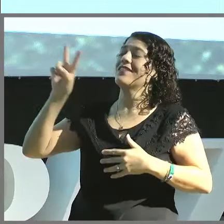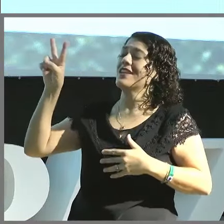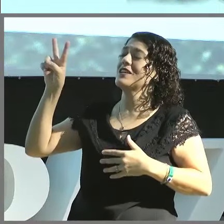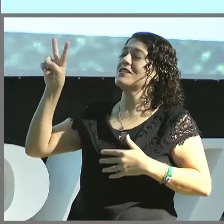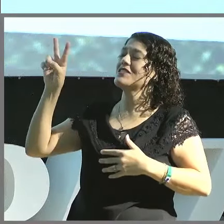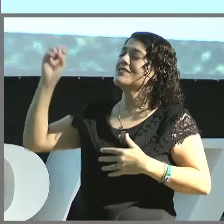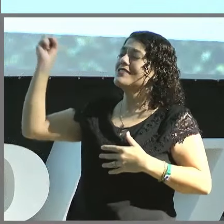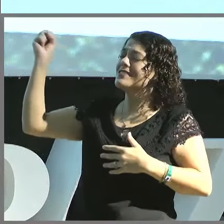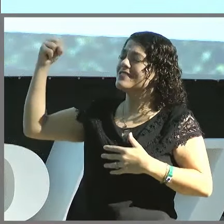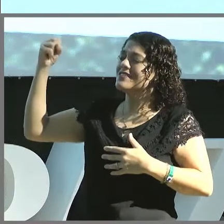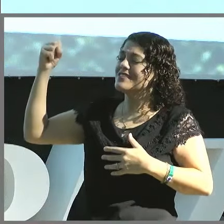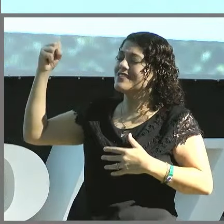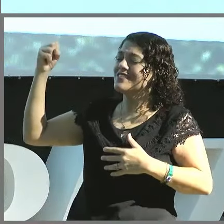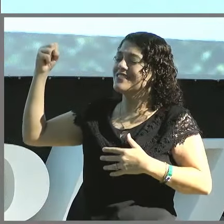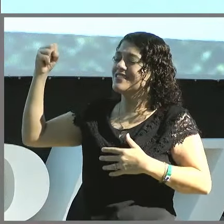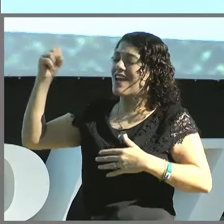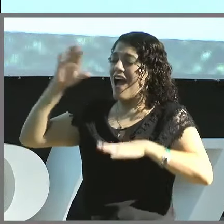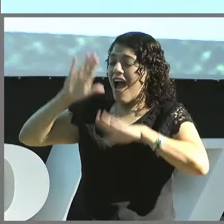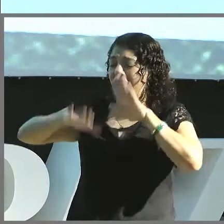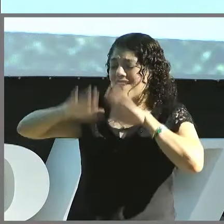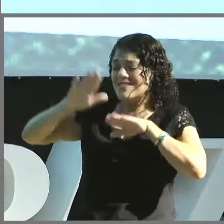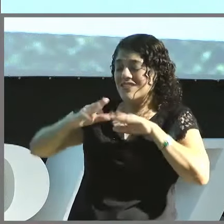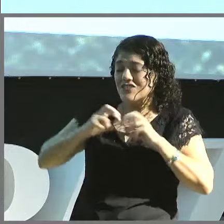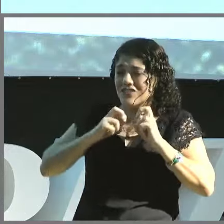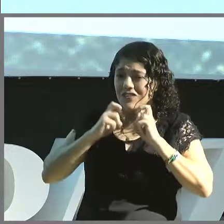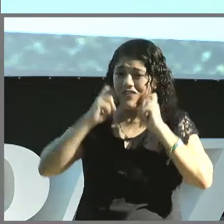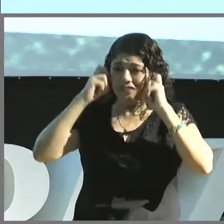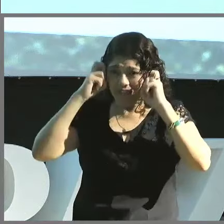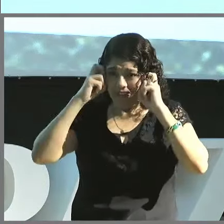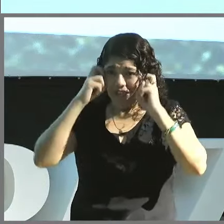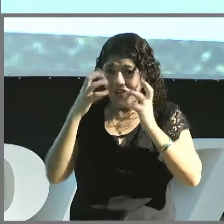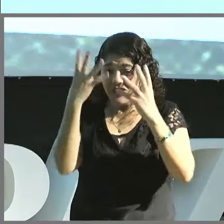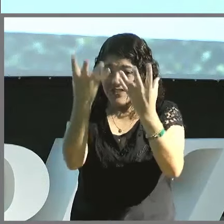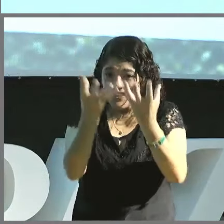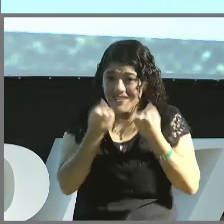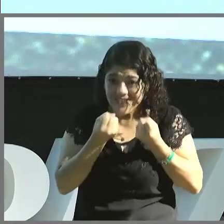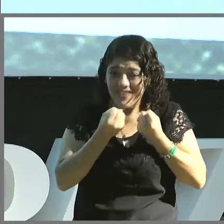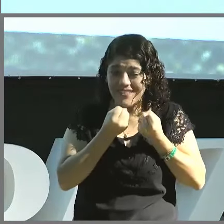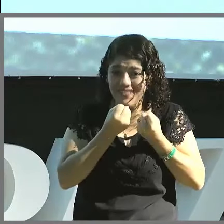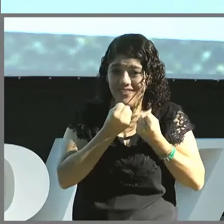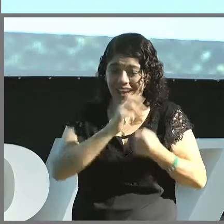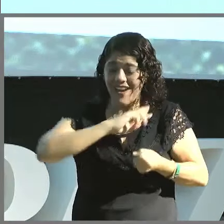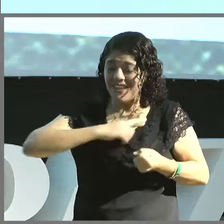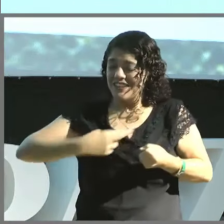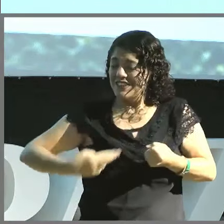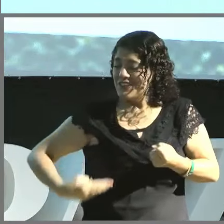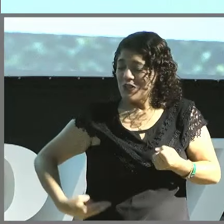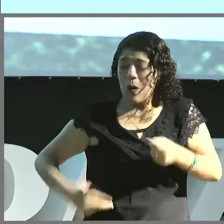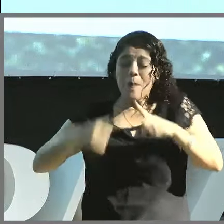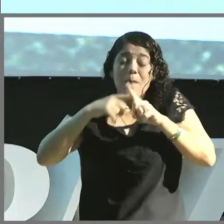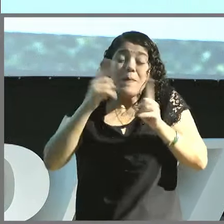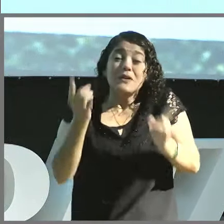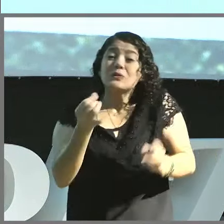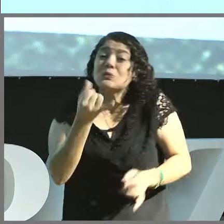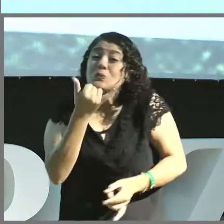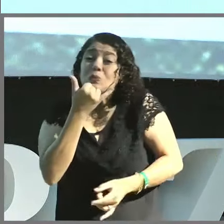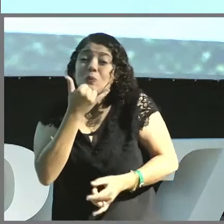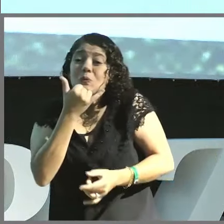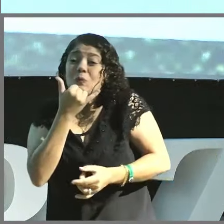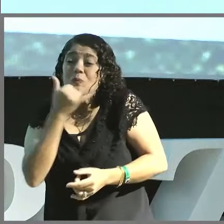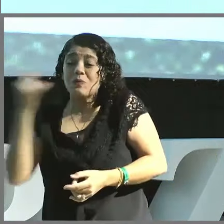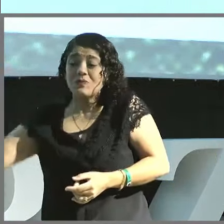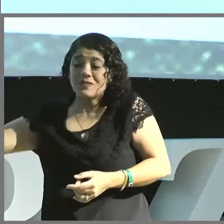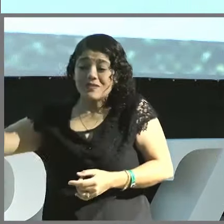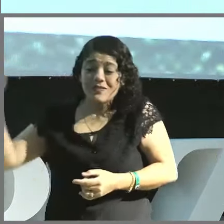ele se envergonhou diante do esplendor da tua luz que chegou. Amado visitante, quis tocar nas